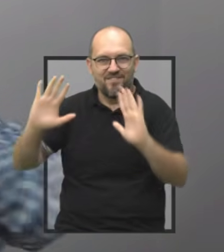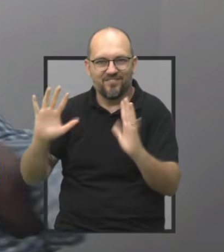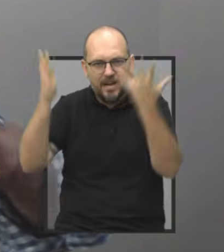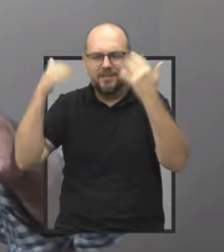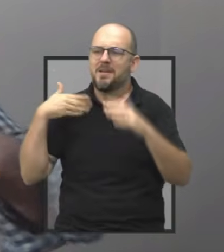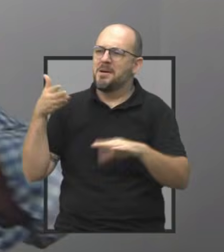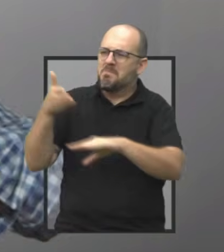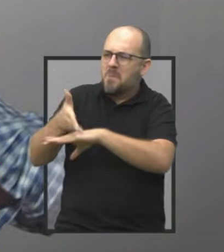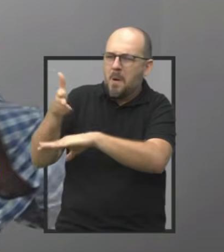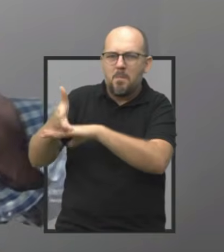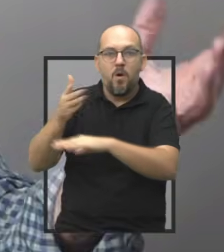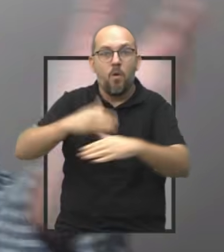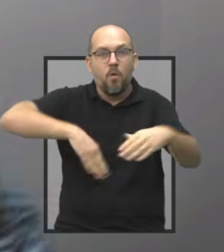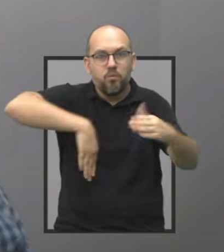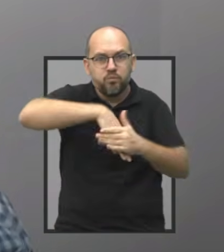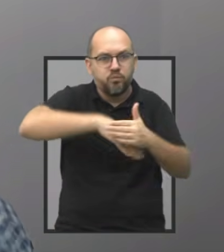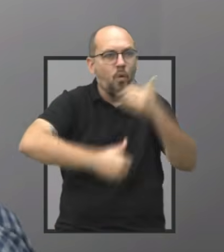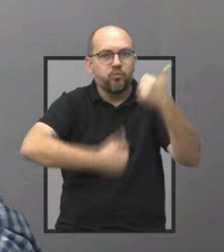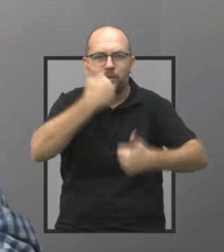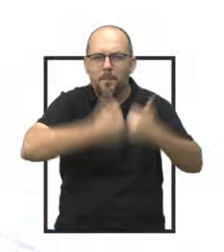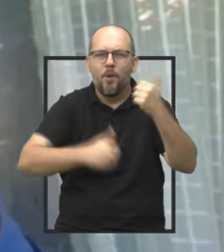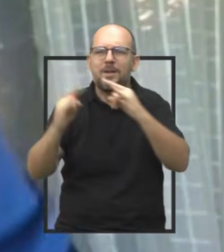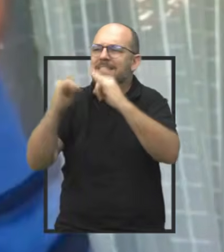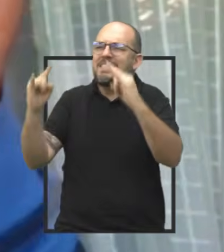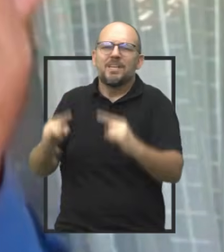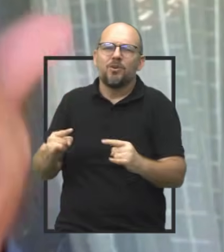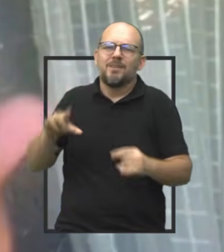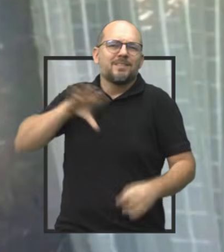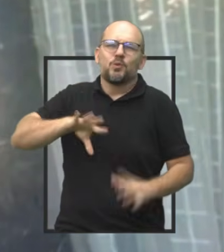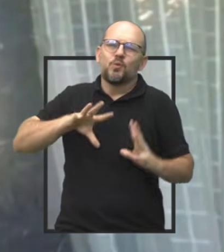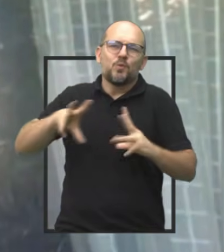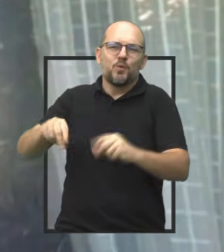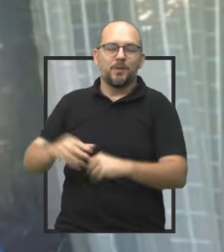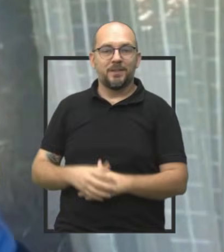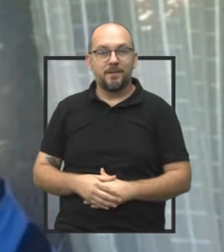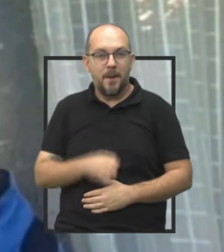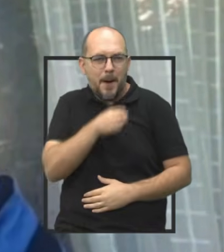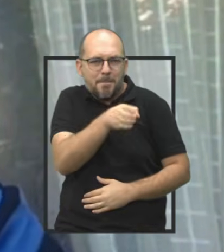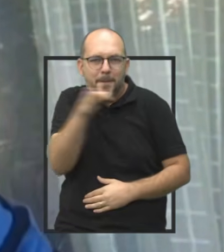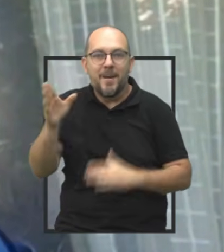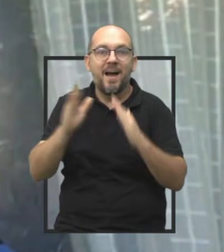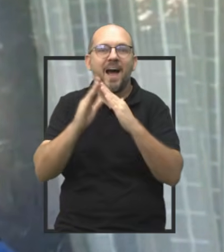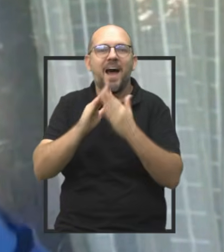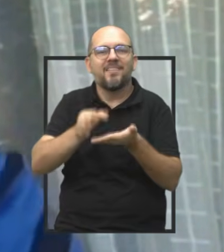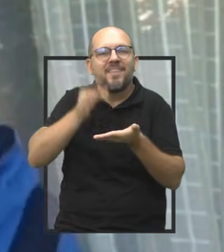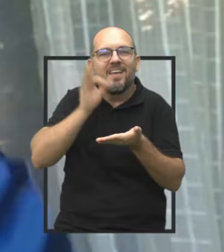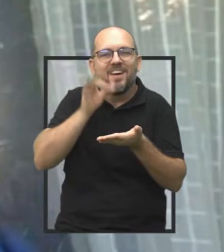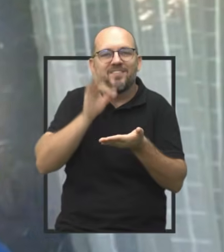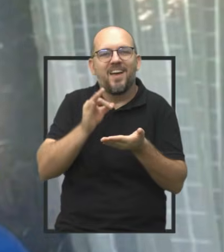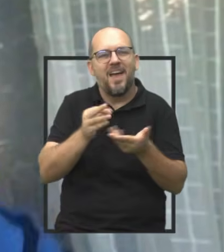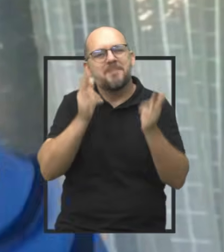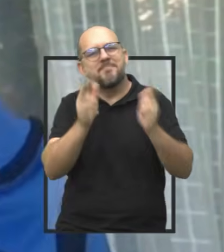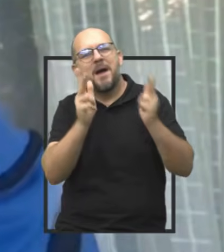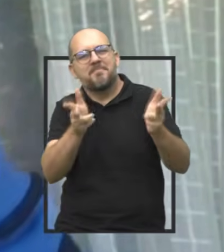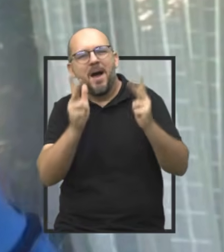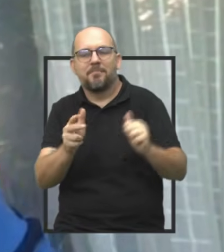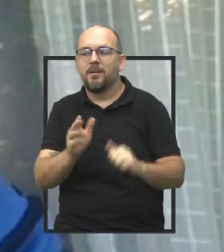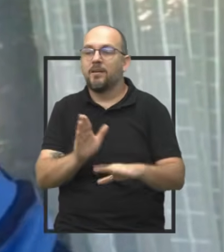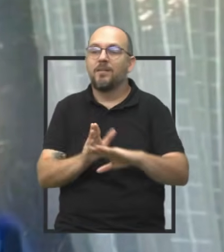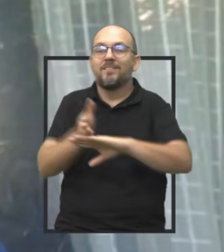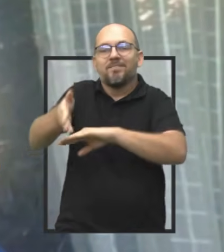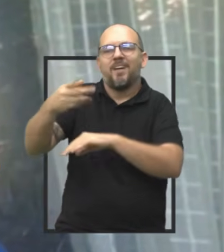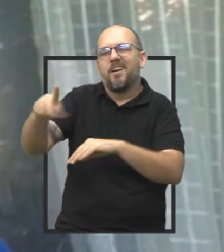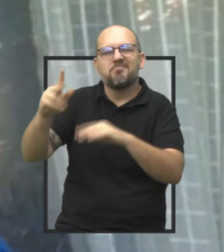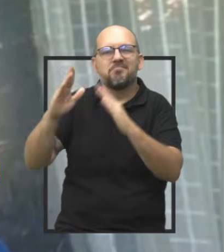bola, circo, vivia o distrito. De tomar café na casa, de bater papo, de dormir. Aí ele